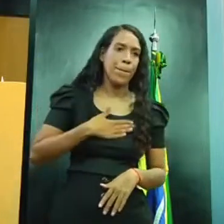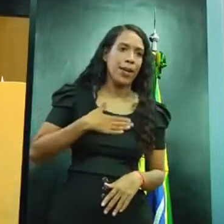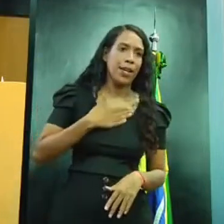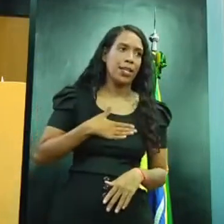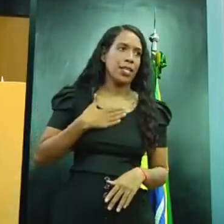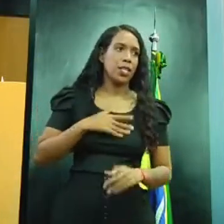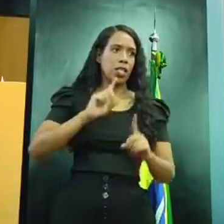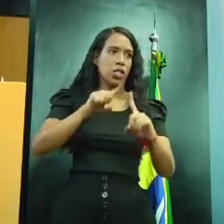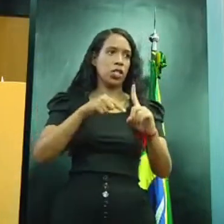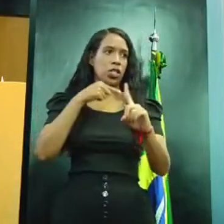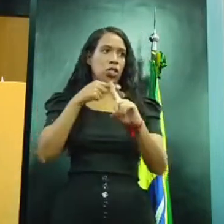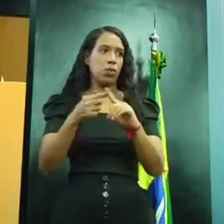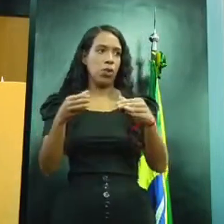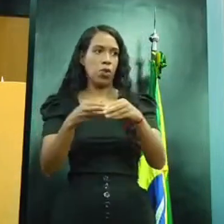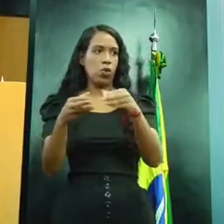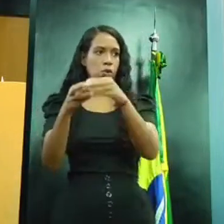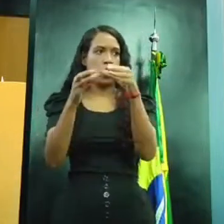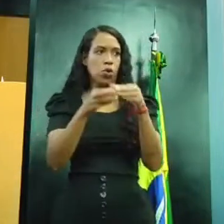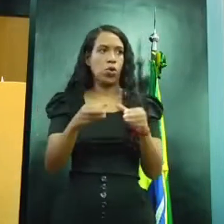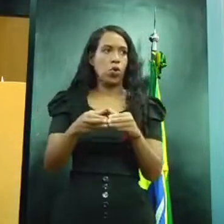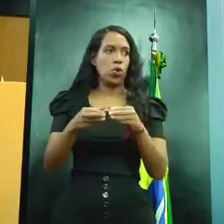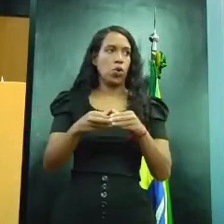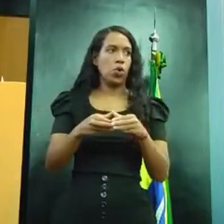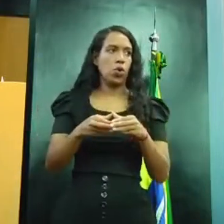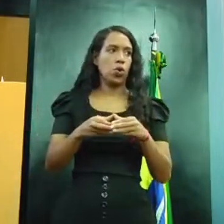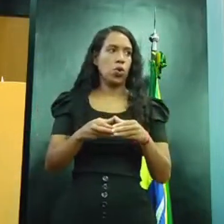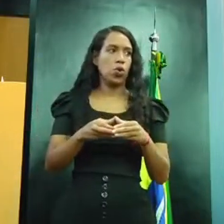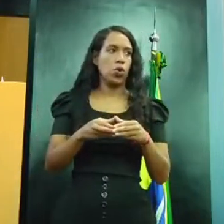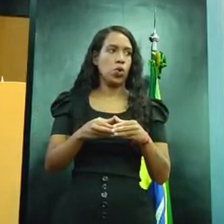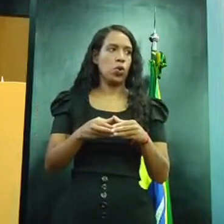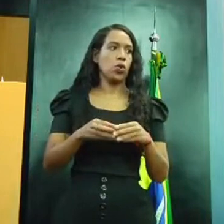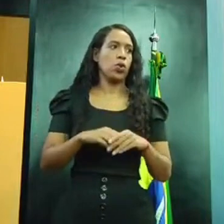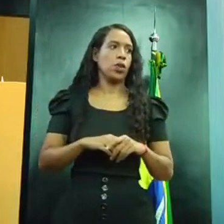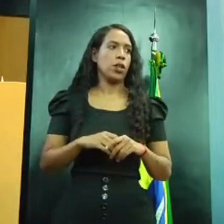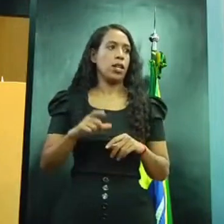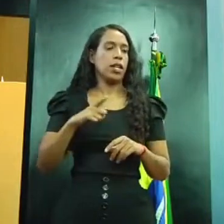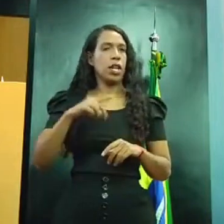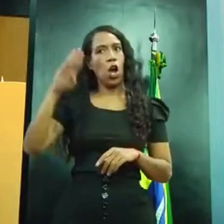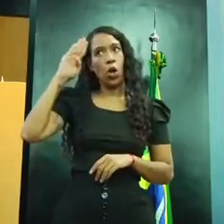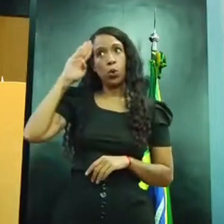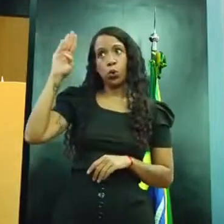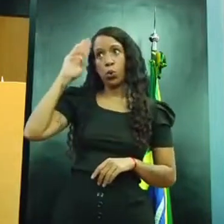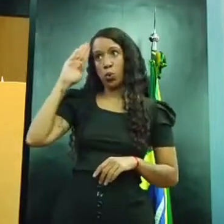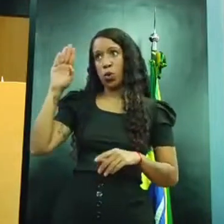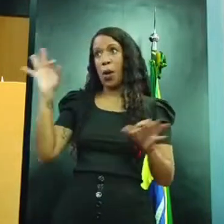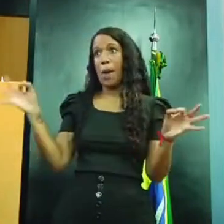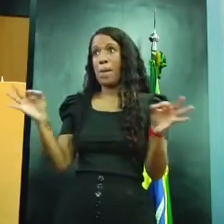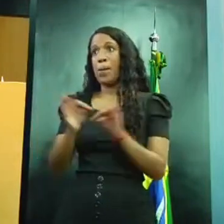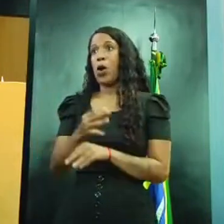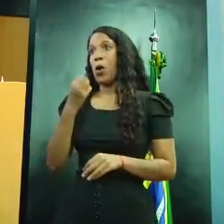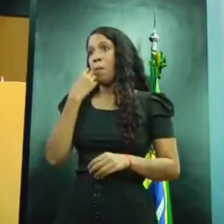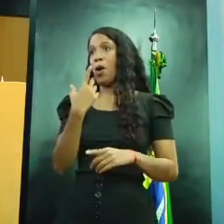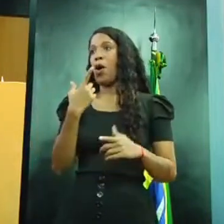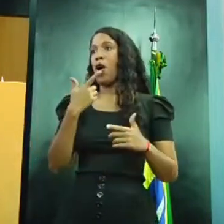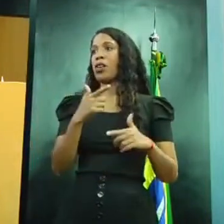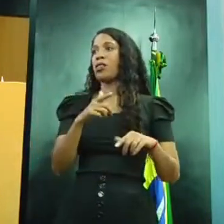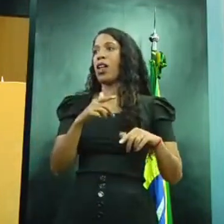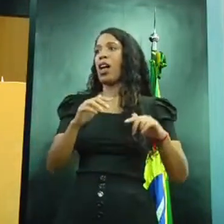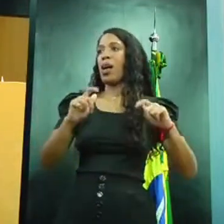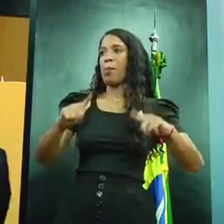me somar a esse time. Tenha em mim, vice-presidente, um soldado pronto para o bom combate pelo